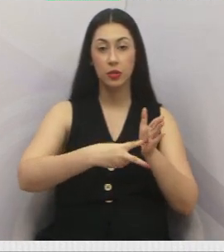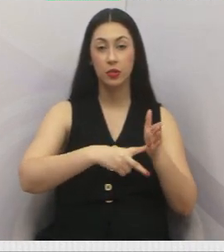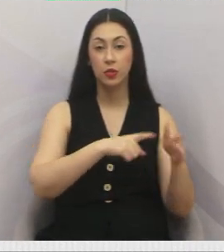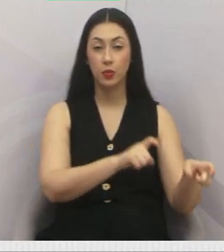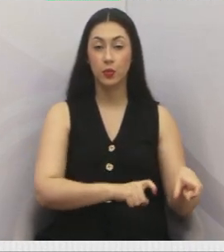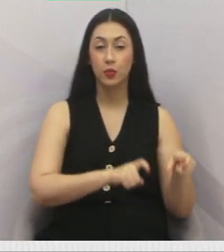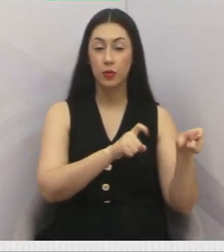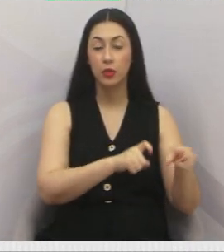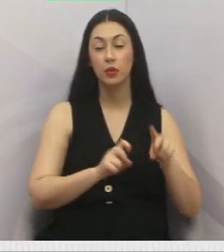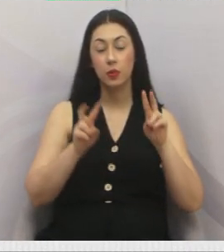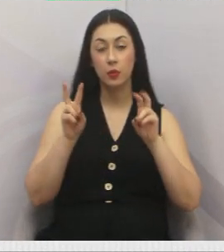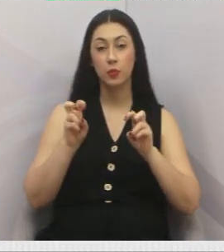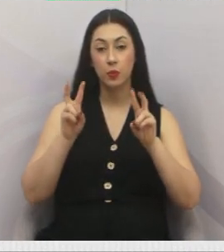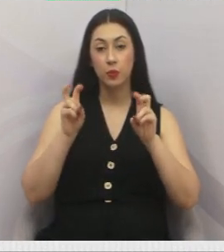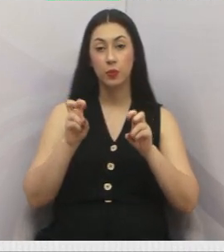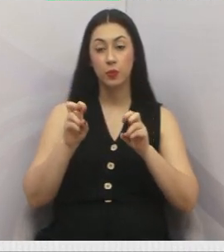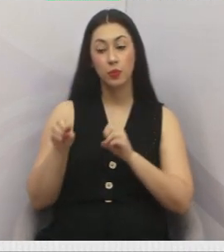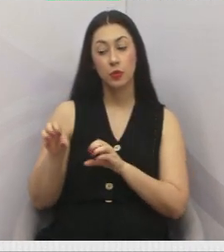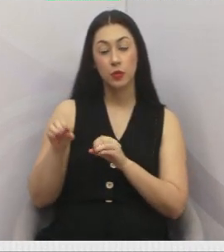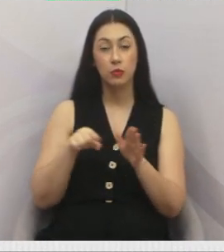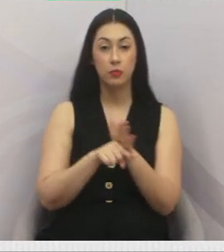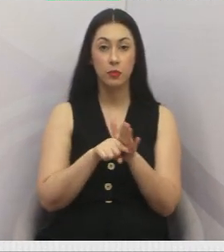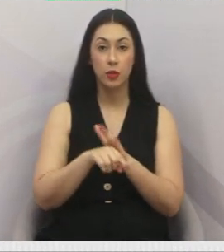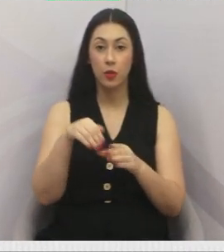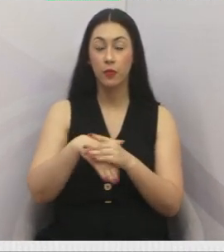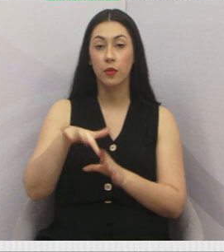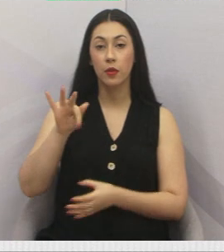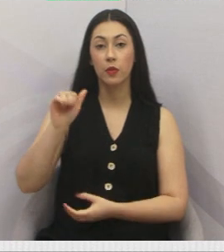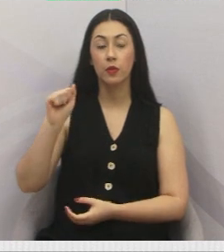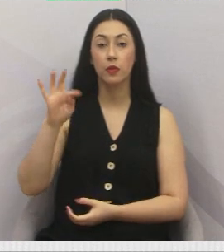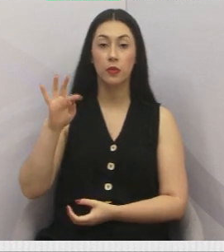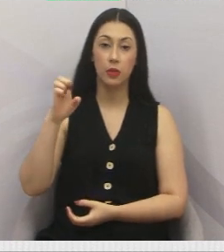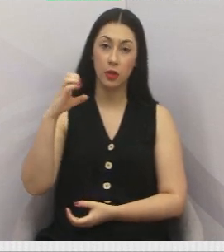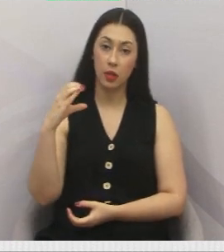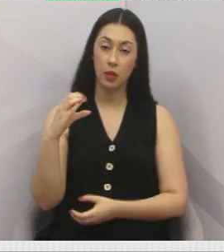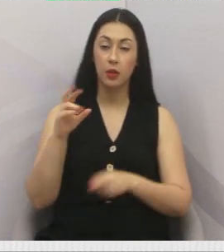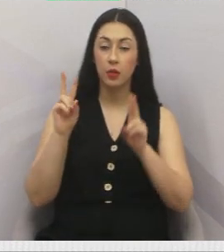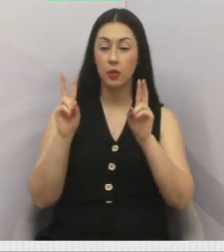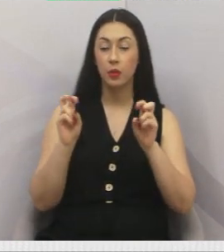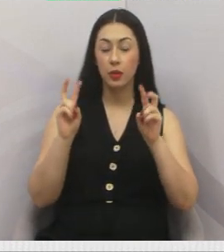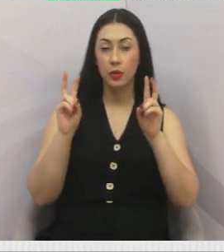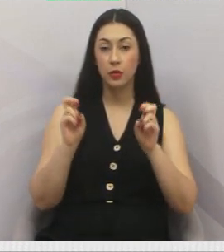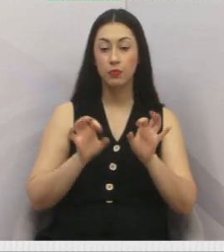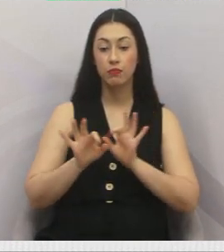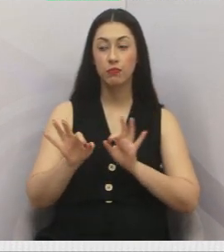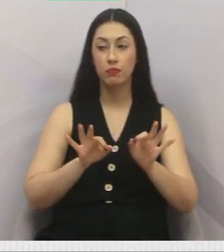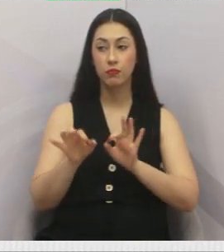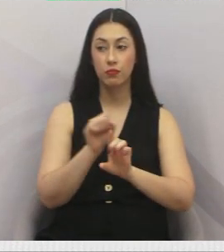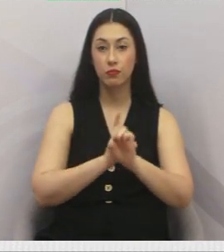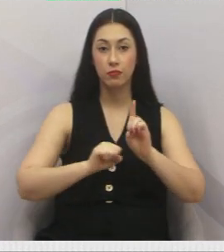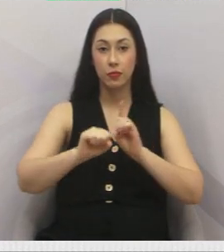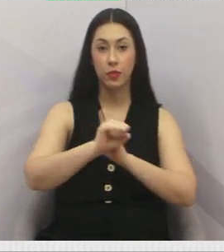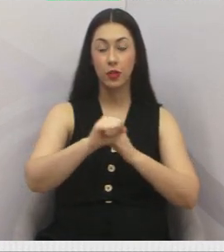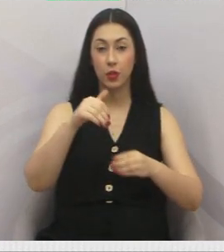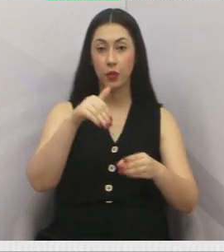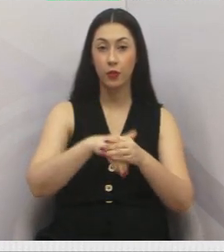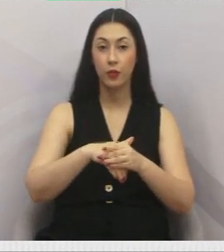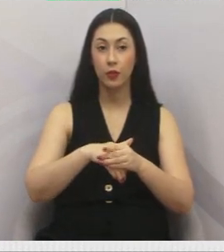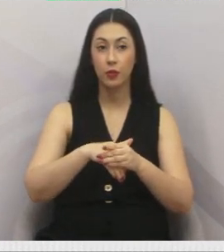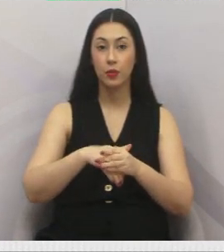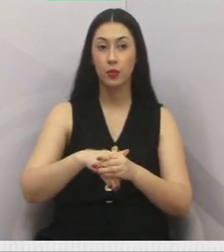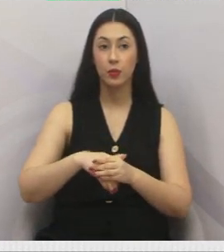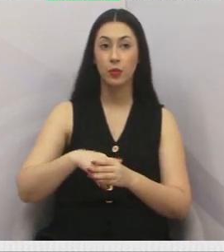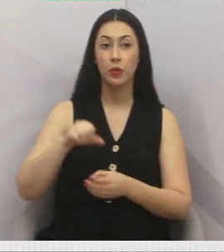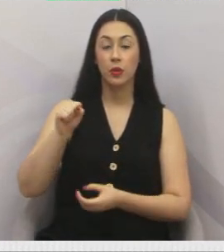Rural. Segmento entidades acadêmicas, um voto para a FATEC Jacareí. Segmento organização da sociedade civil, um voto para o Instituto